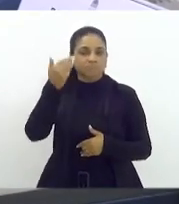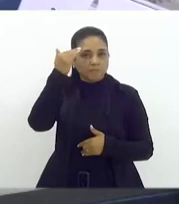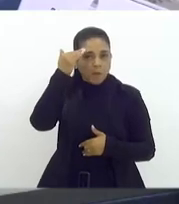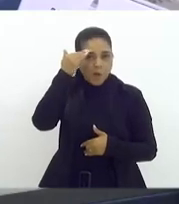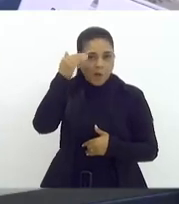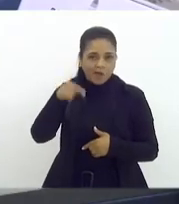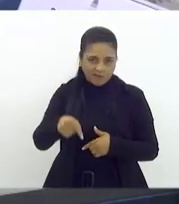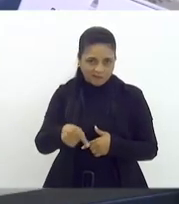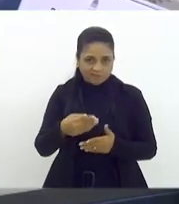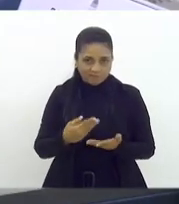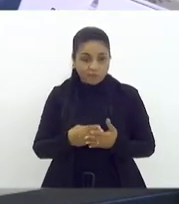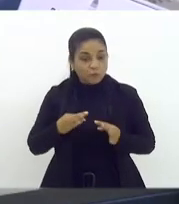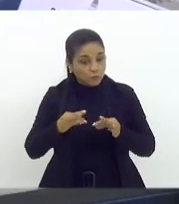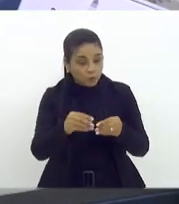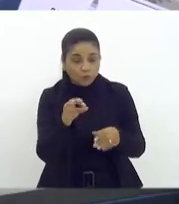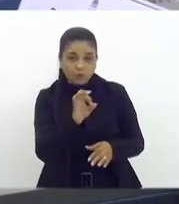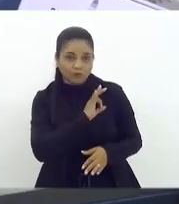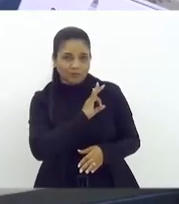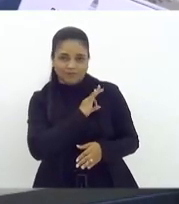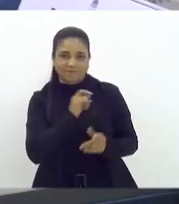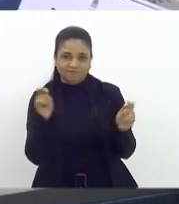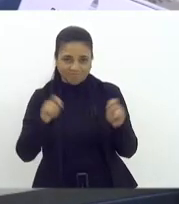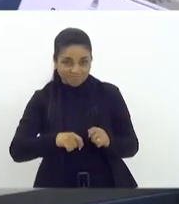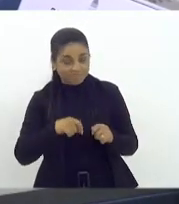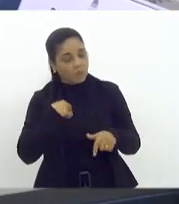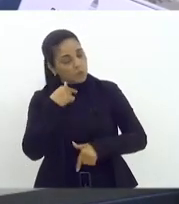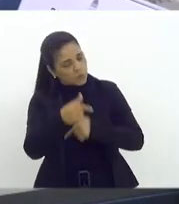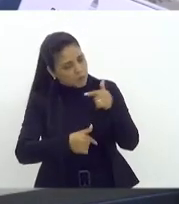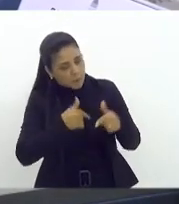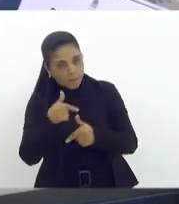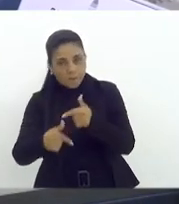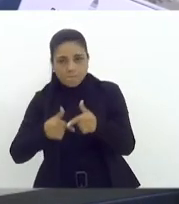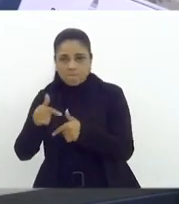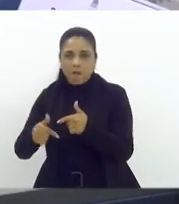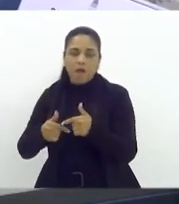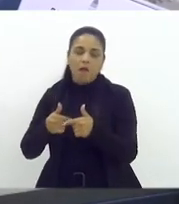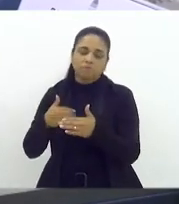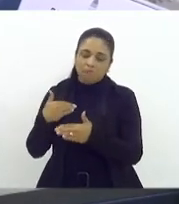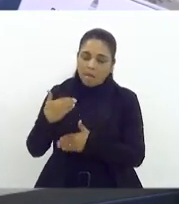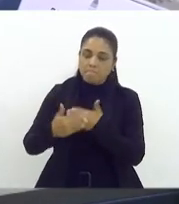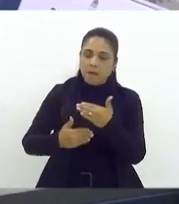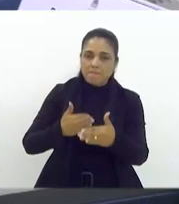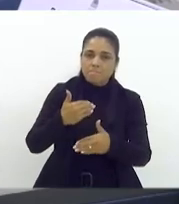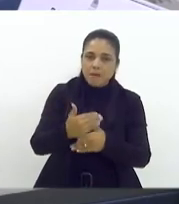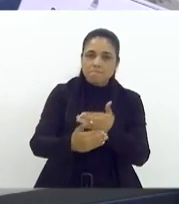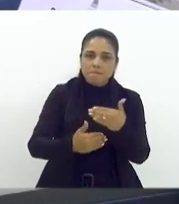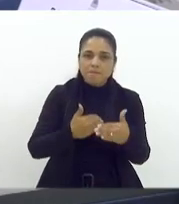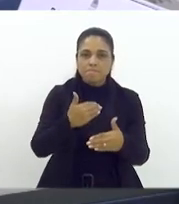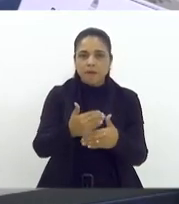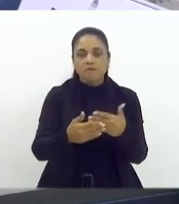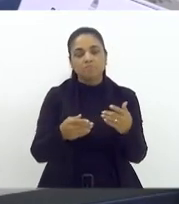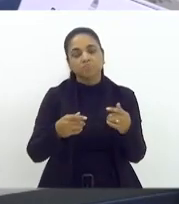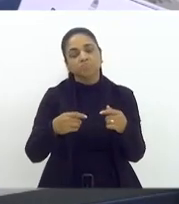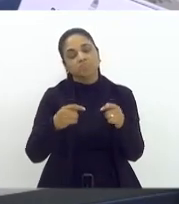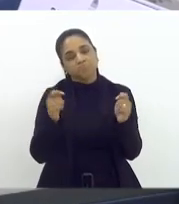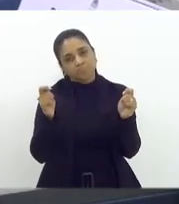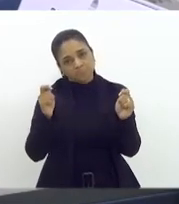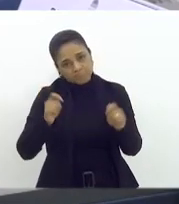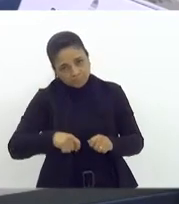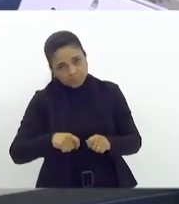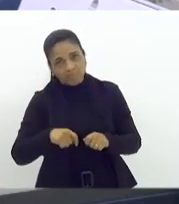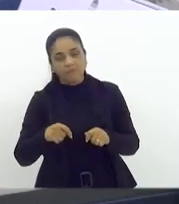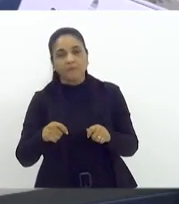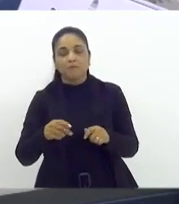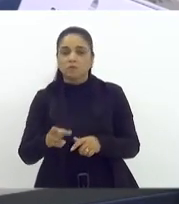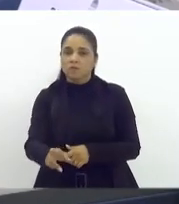os policiais estão passando por isso então é um trabalho que a gente vai fazendo gradual e hoje a gente espera sinceramente que o resultado